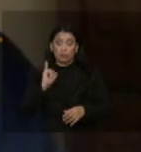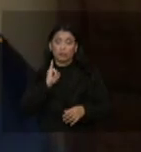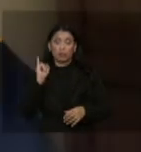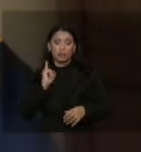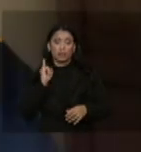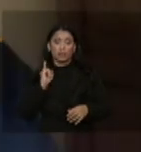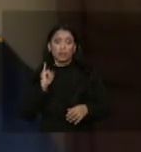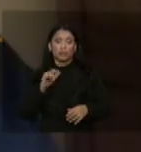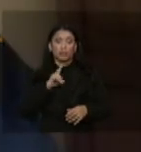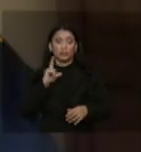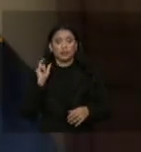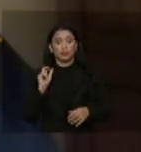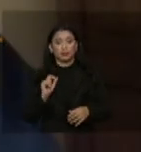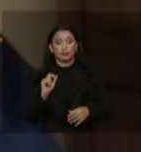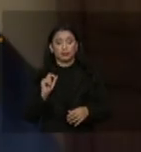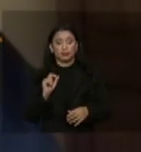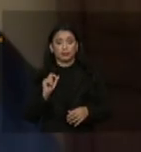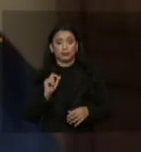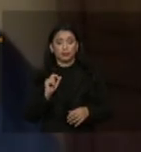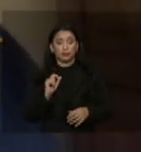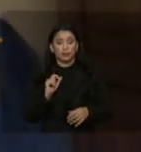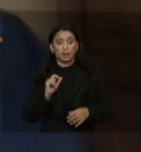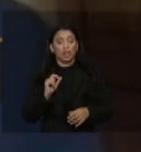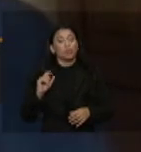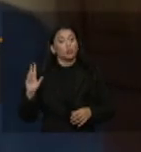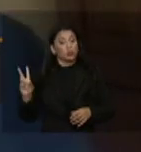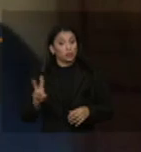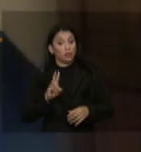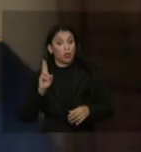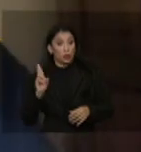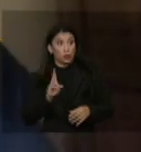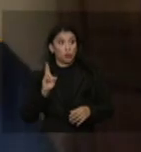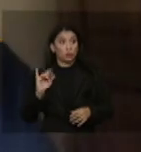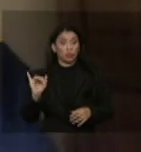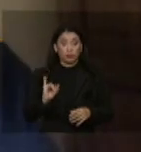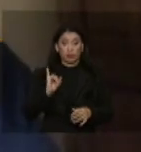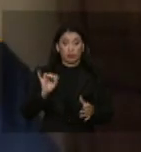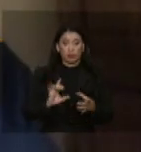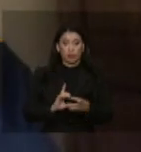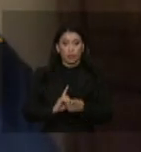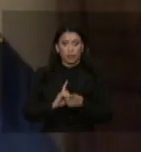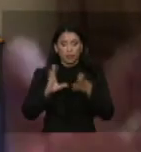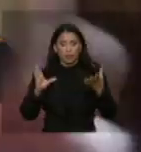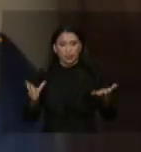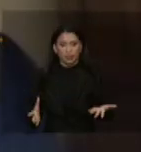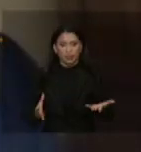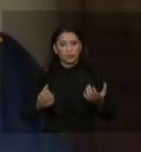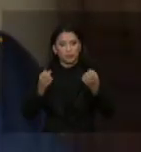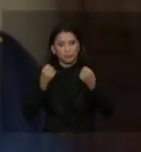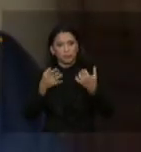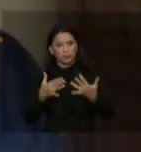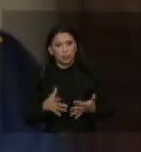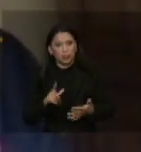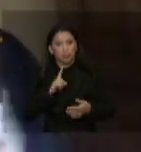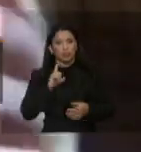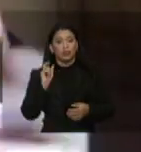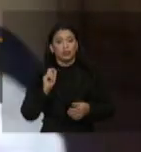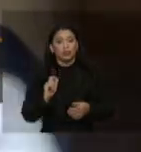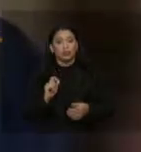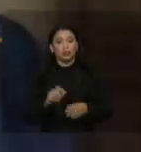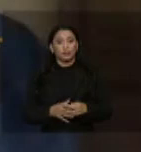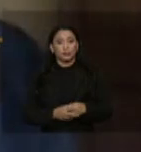que concerne enfim aos próprios valores Democráticos eu quero dizer que comum com o gênero número